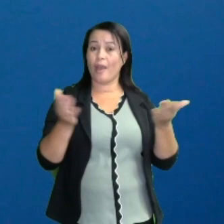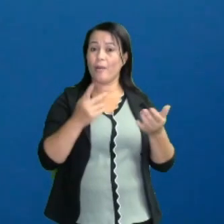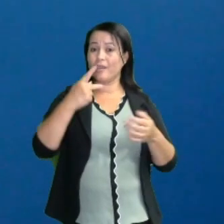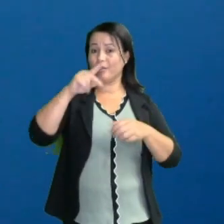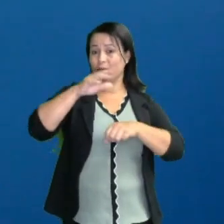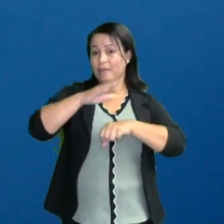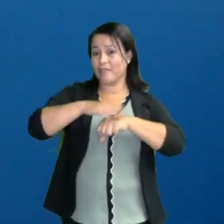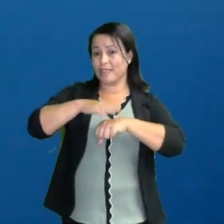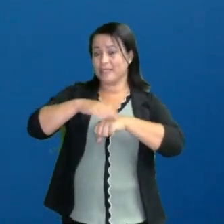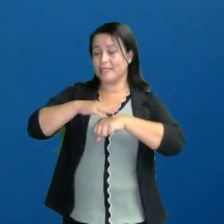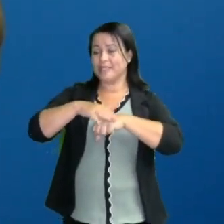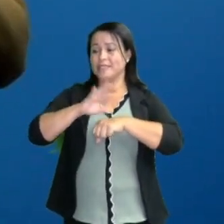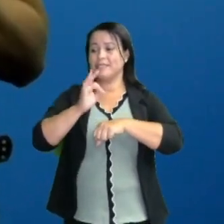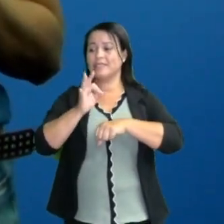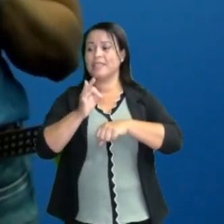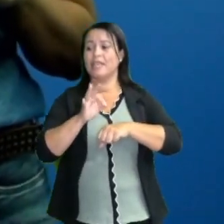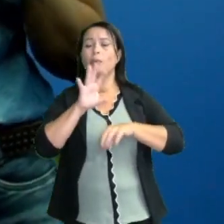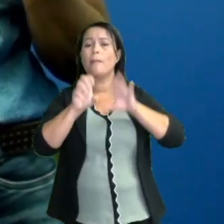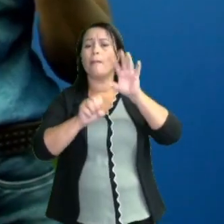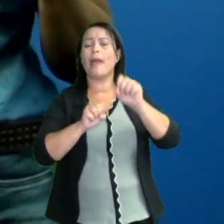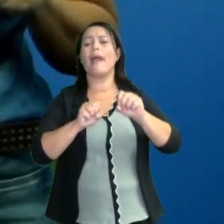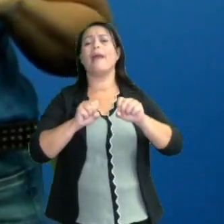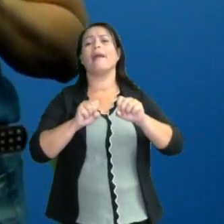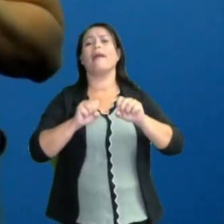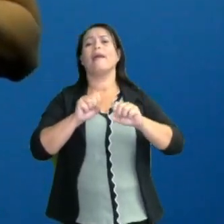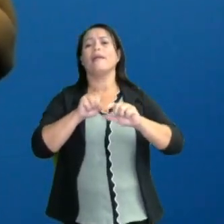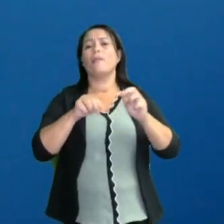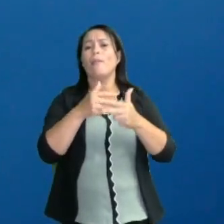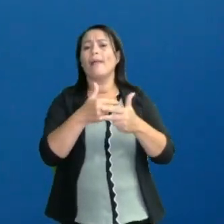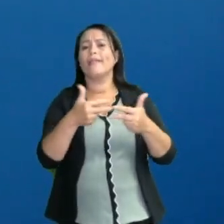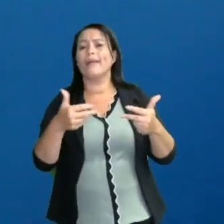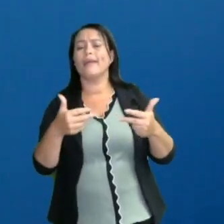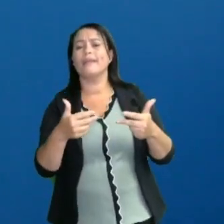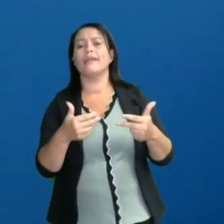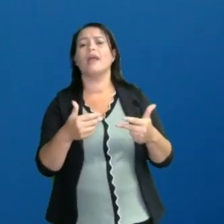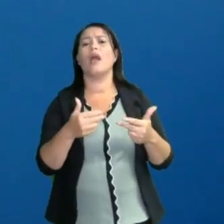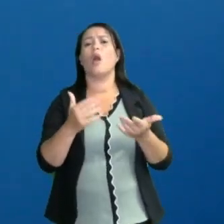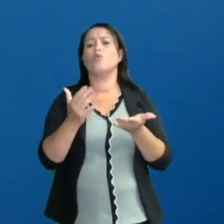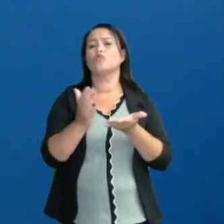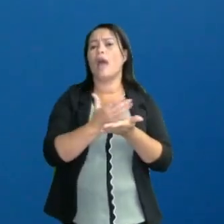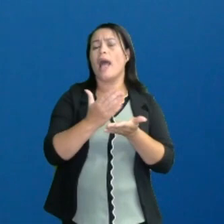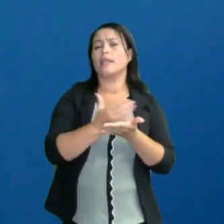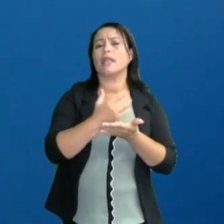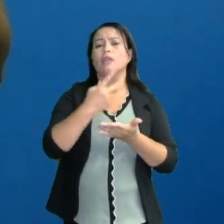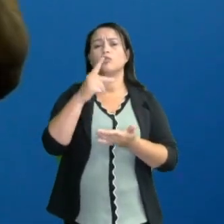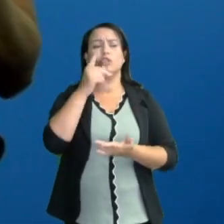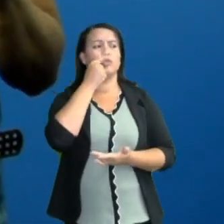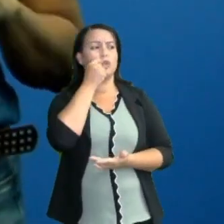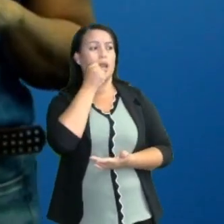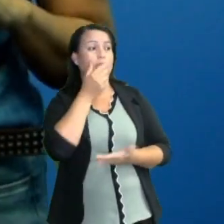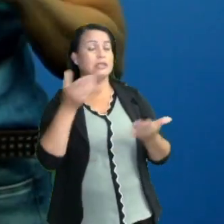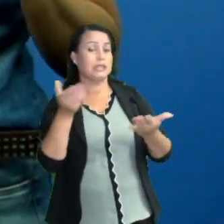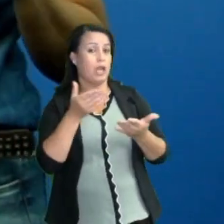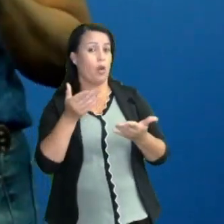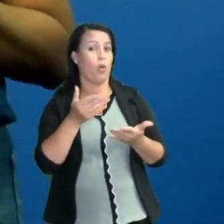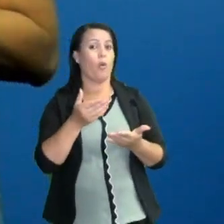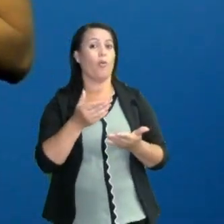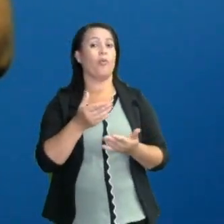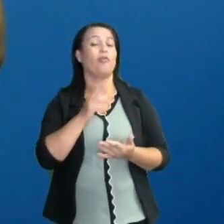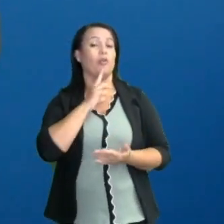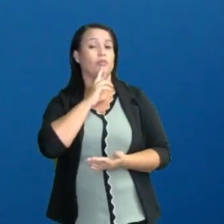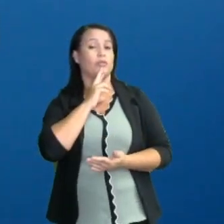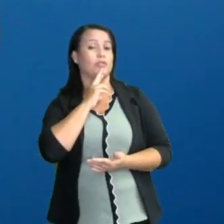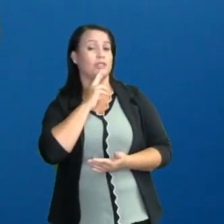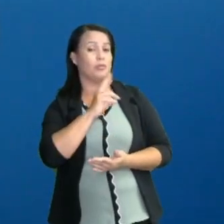Agora chegou a tua vez, tá? Pega teu material, teus cadernos, teus lápis, que agora a gente vai trabalhar